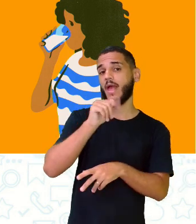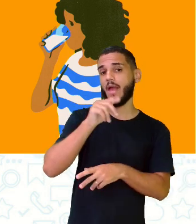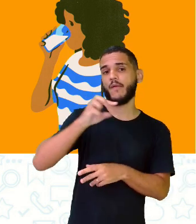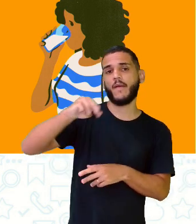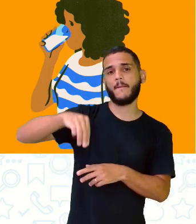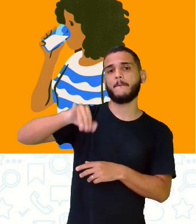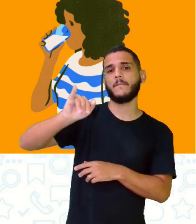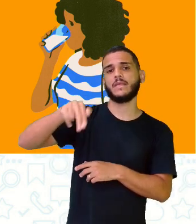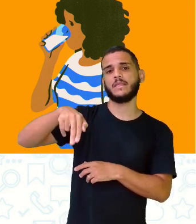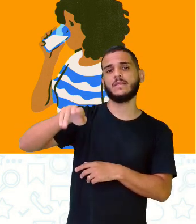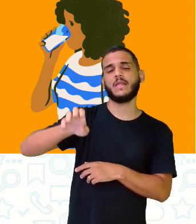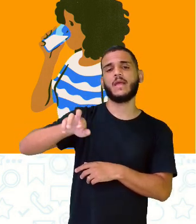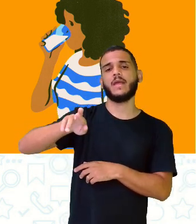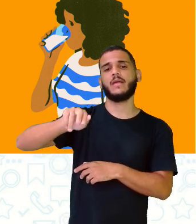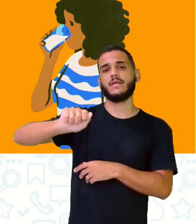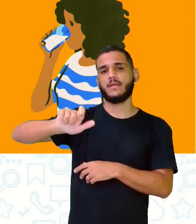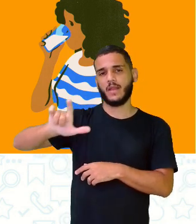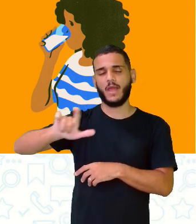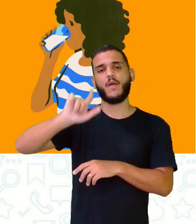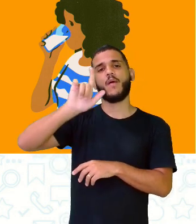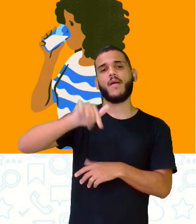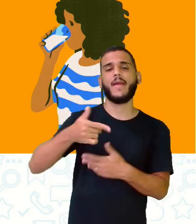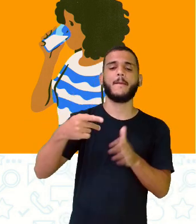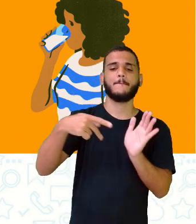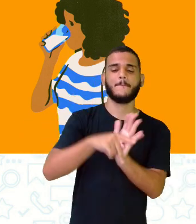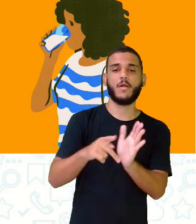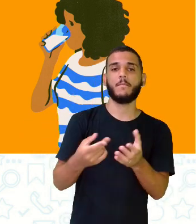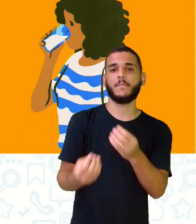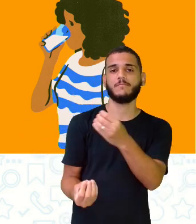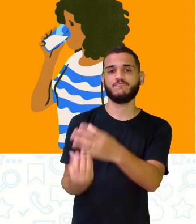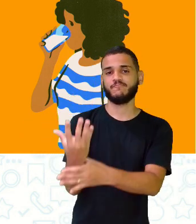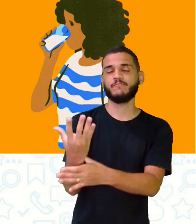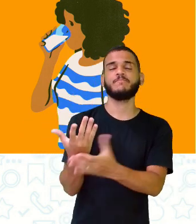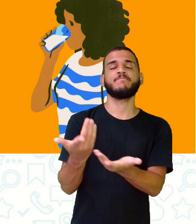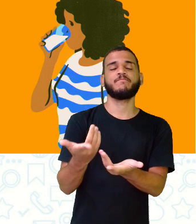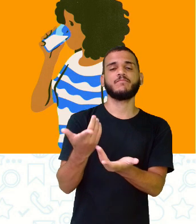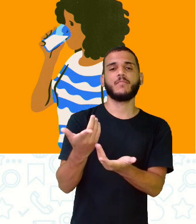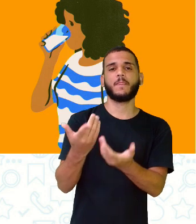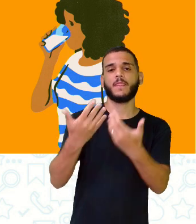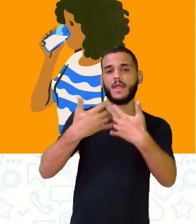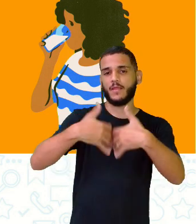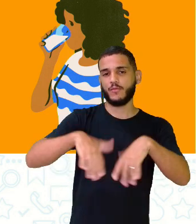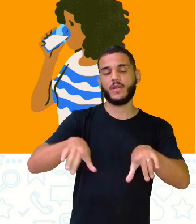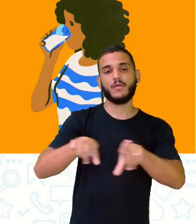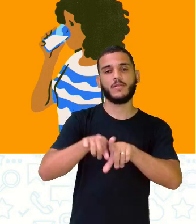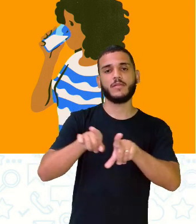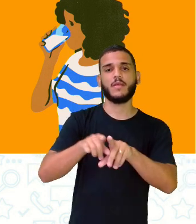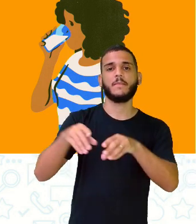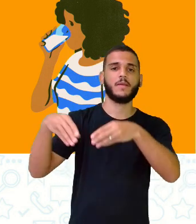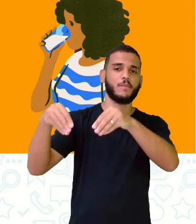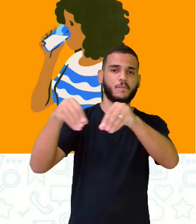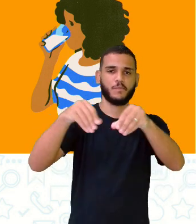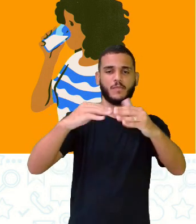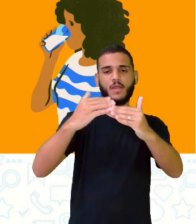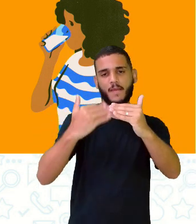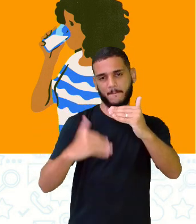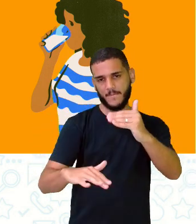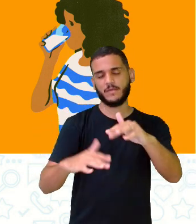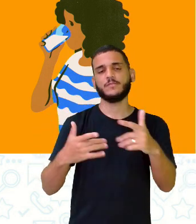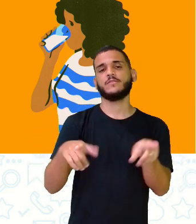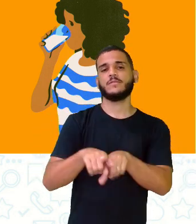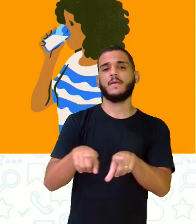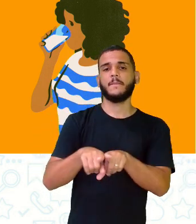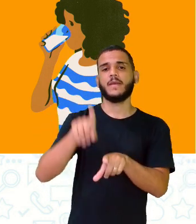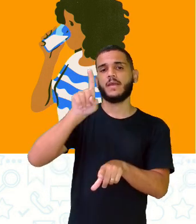são encontradas fontes naturais ou subterrâneas, possuem sais minerais e também elas são próprias para